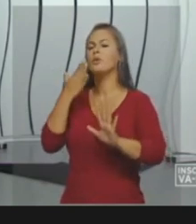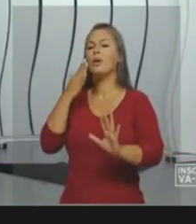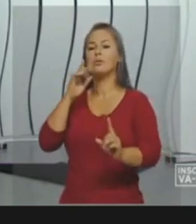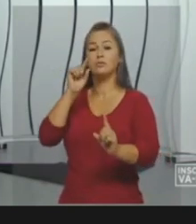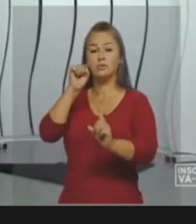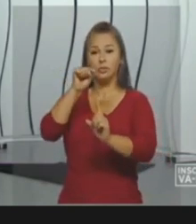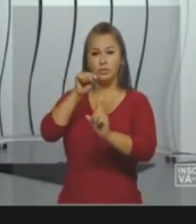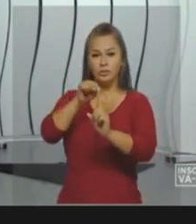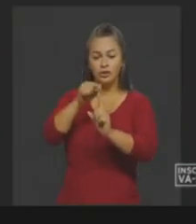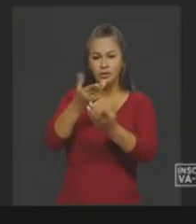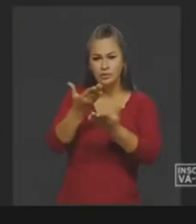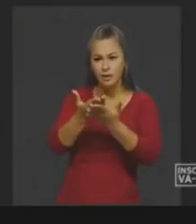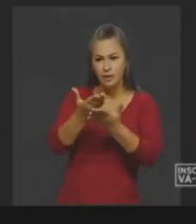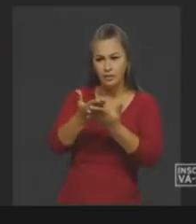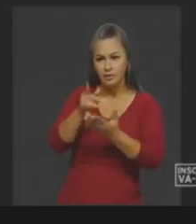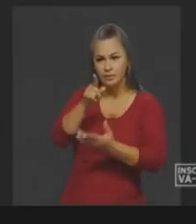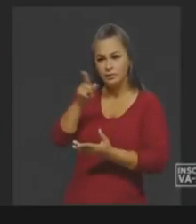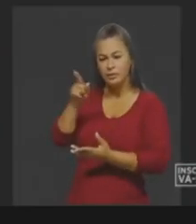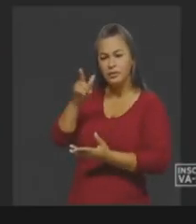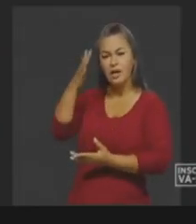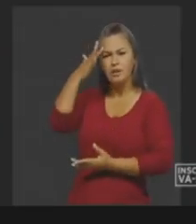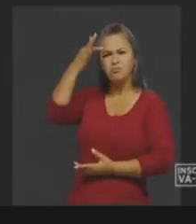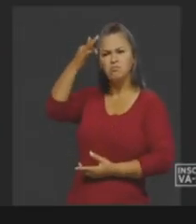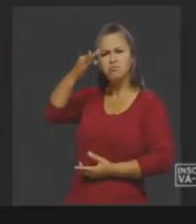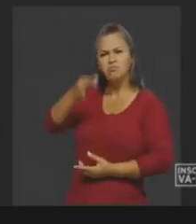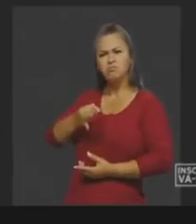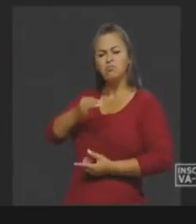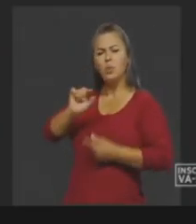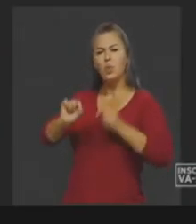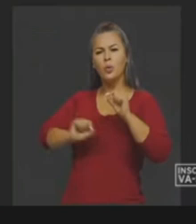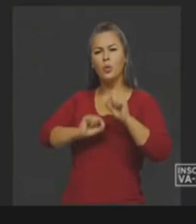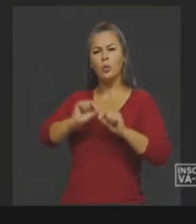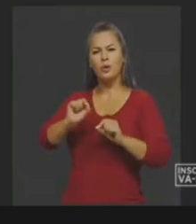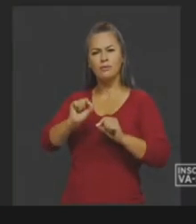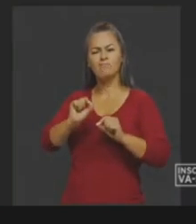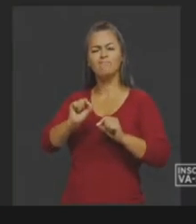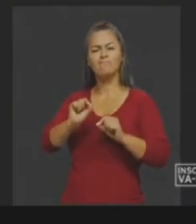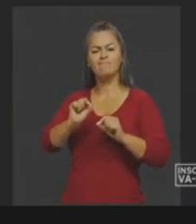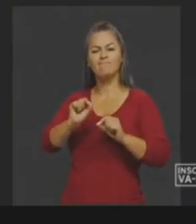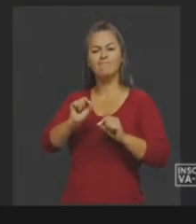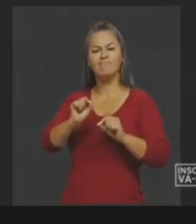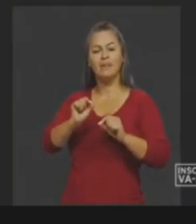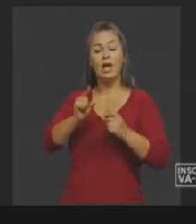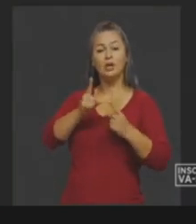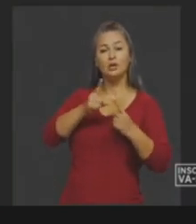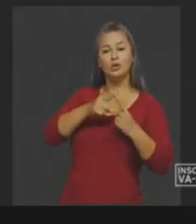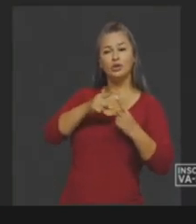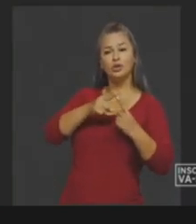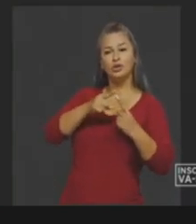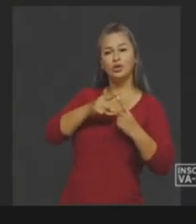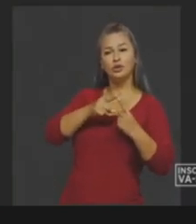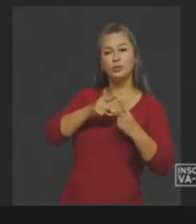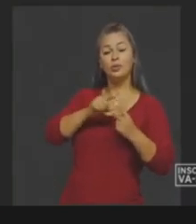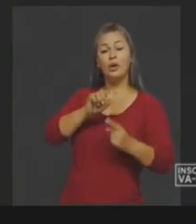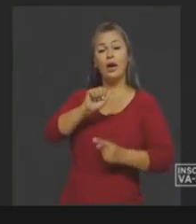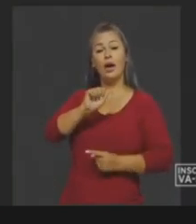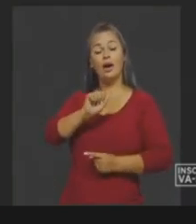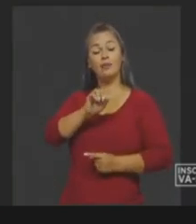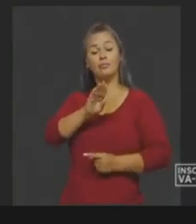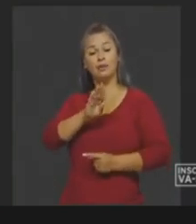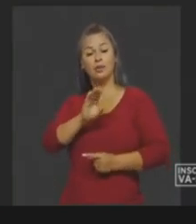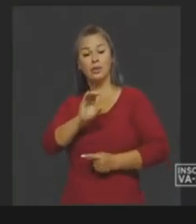compreender o sistema ABO e RH. Quando a gente fala assim, olha, a pessoa é sangue A positivo, A negativo,